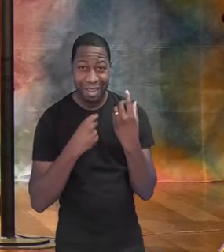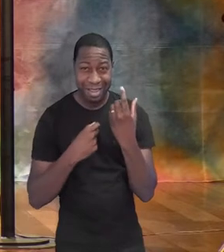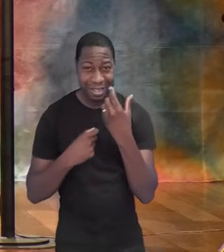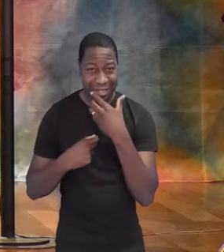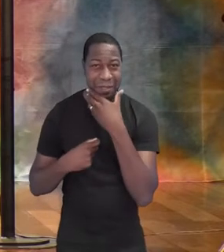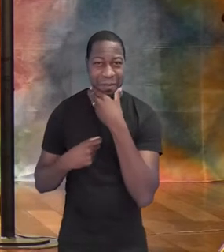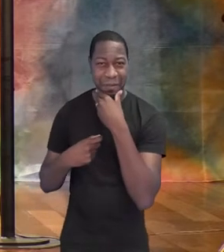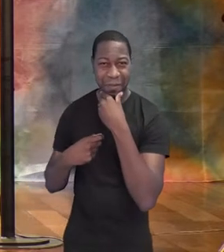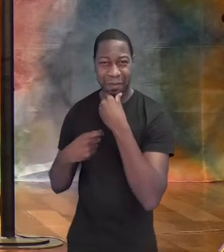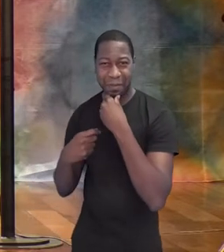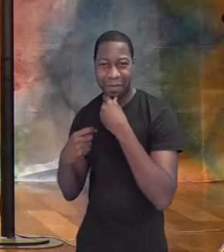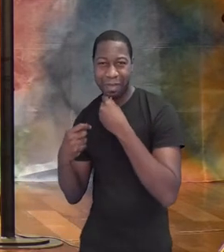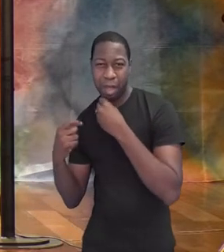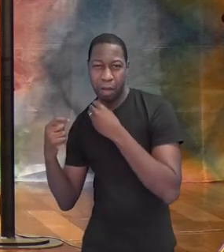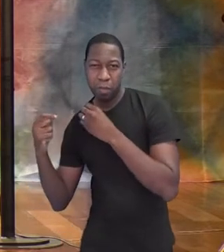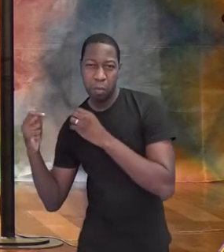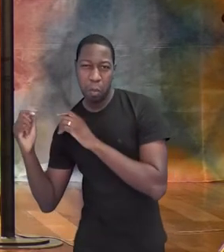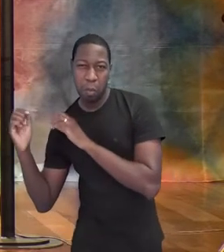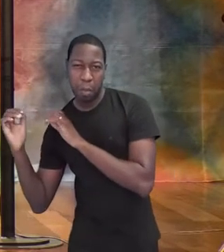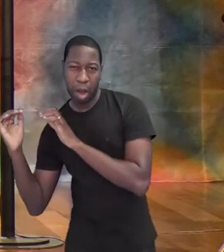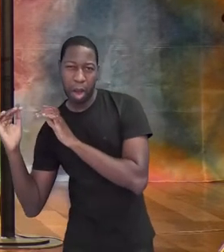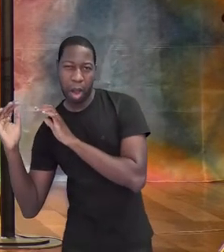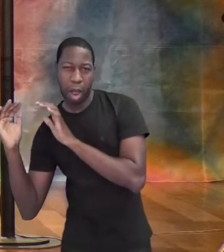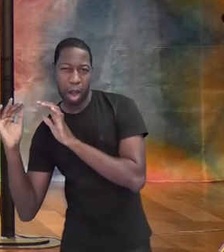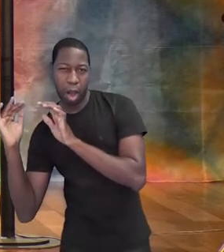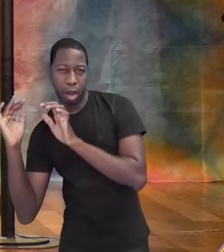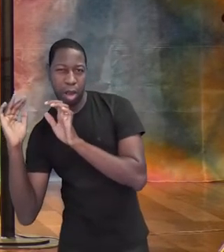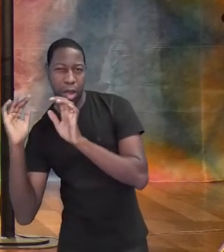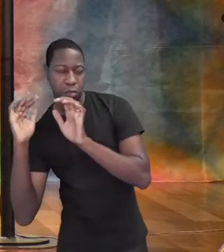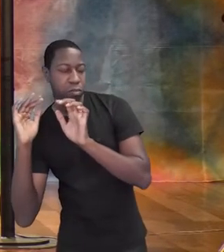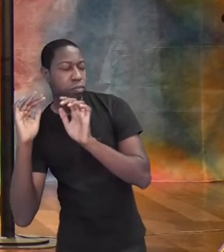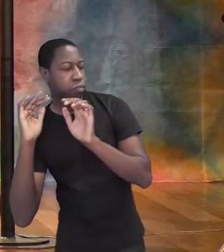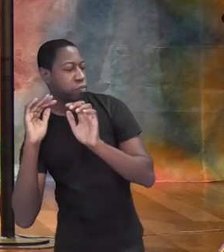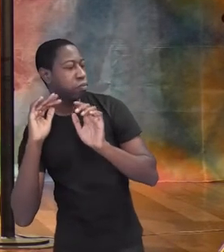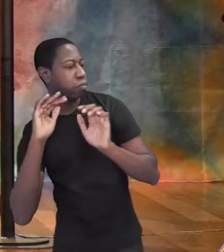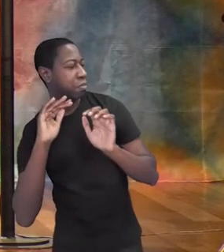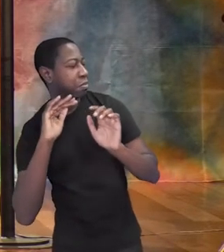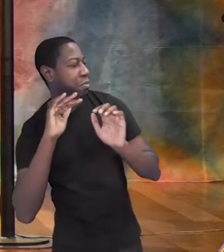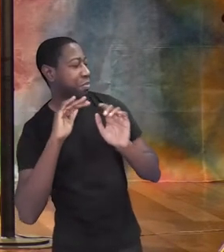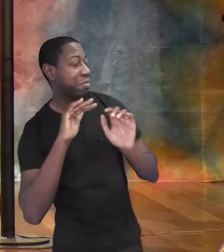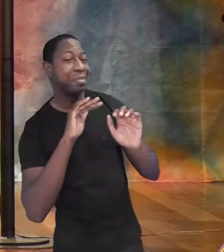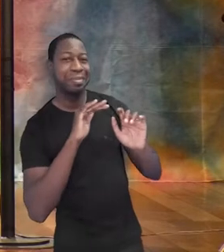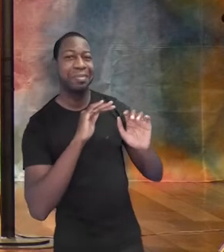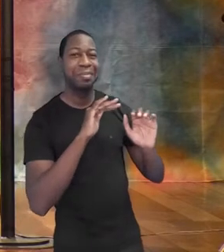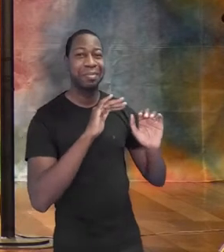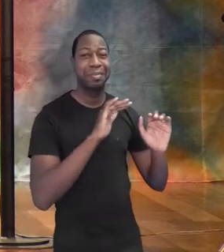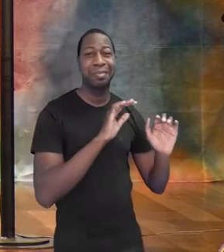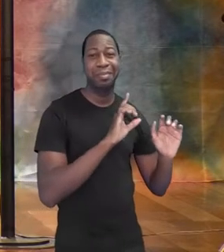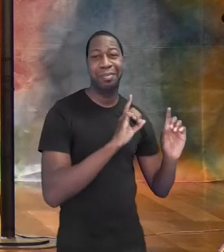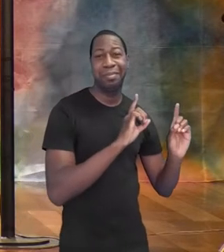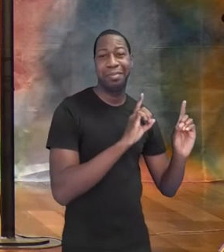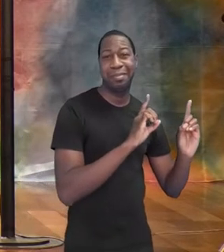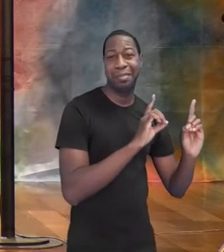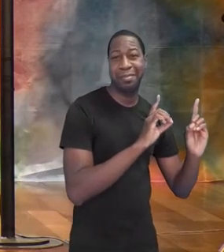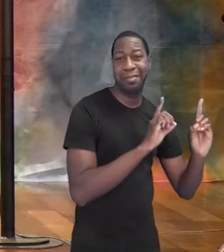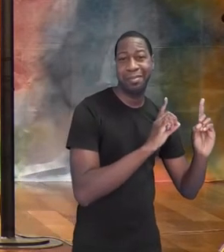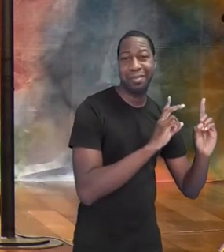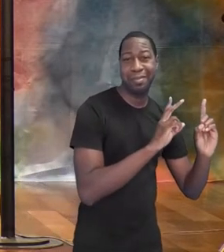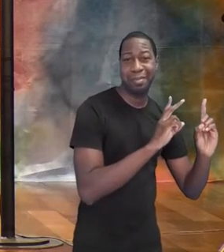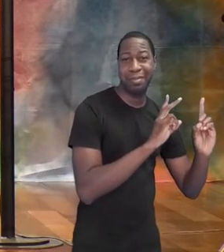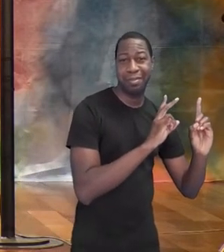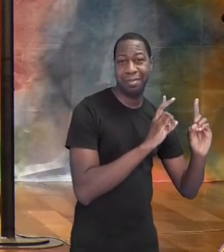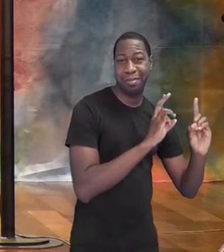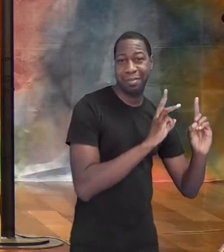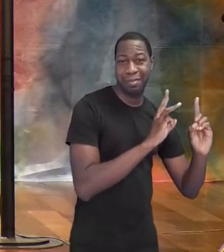causa disso, os homens se aproximaram mais. Por causa